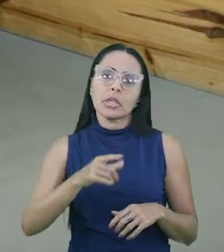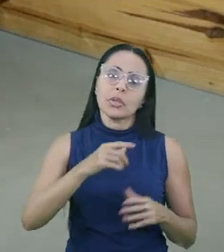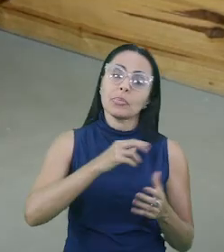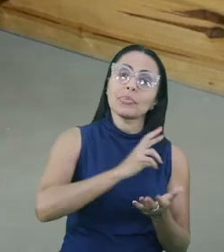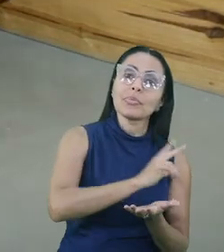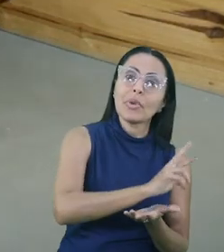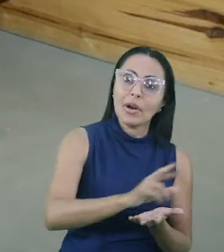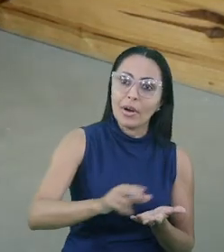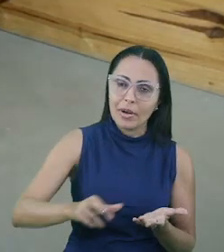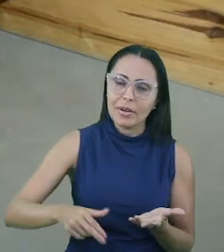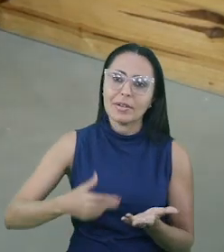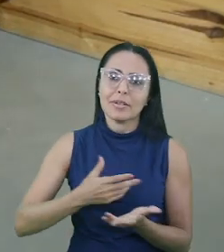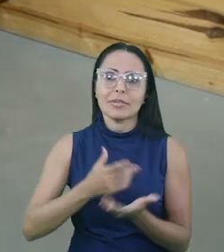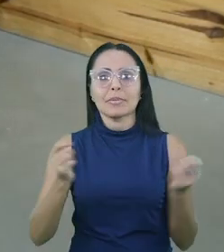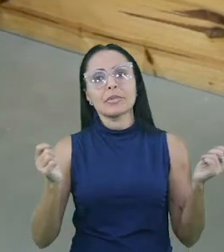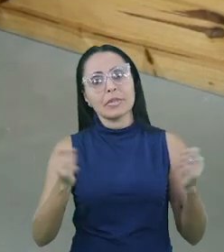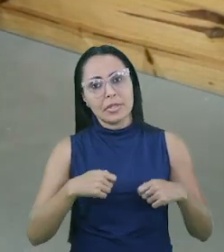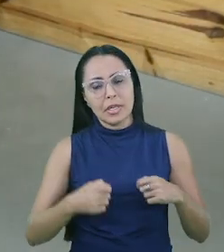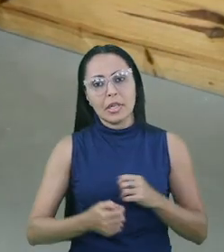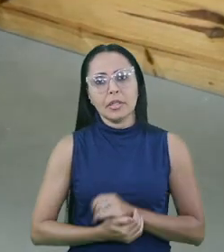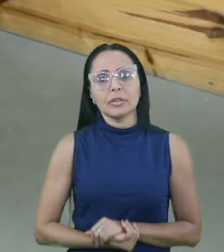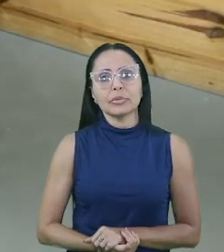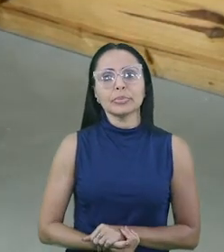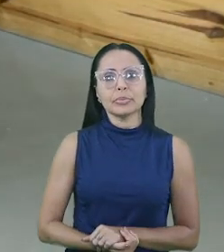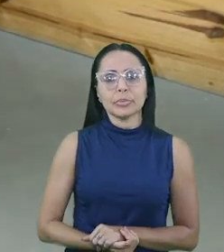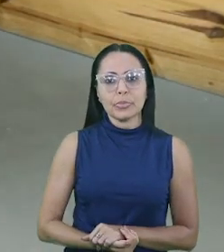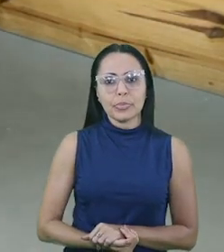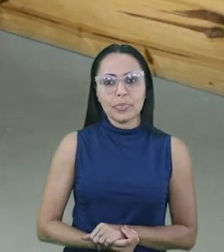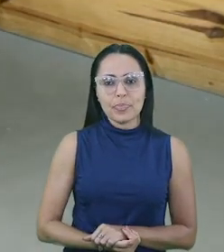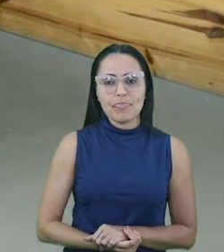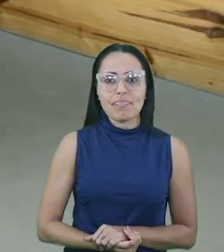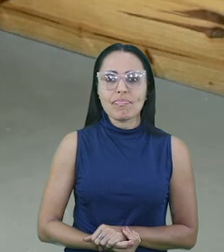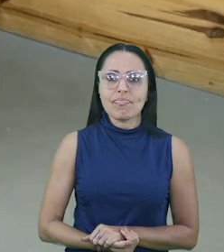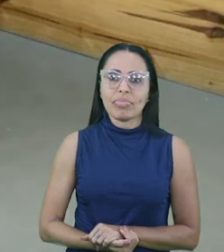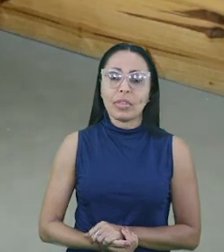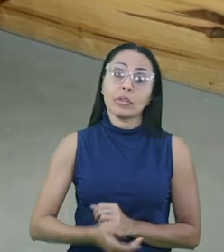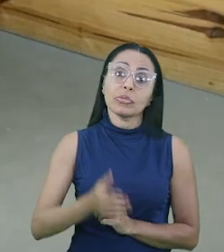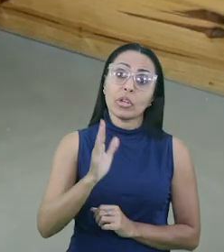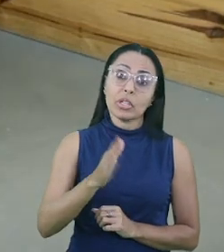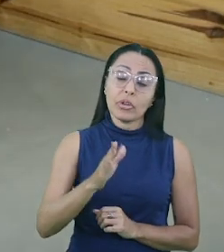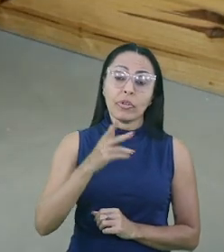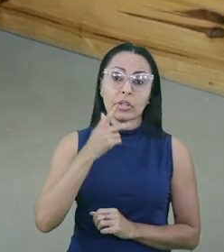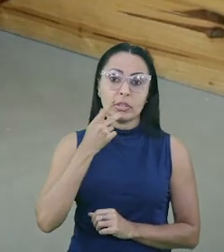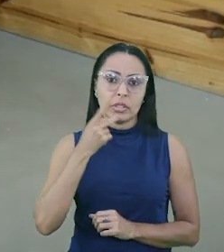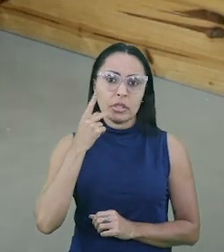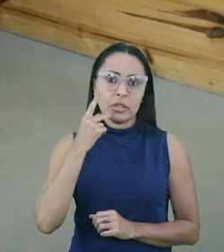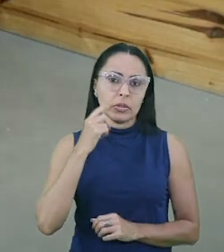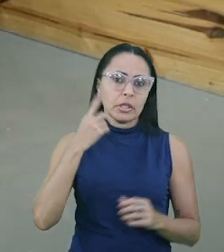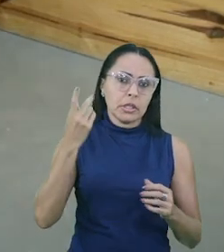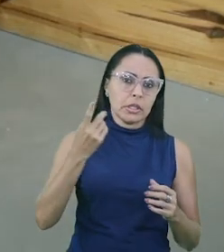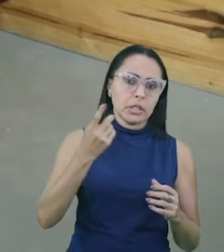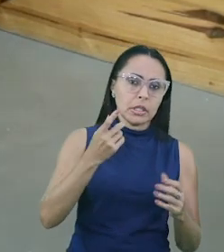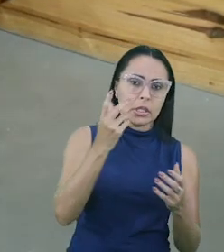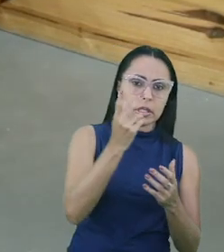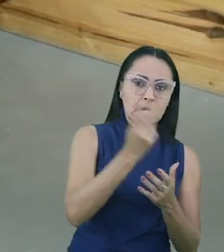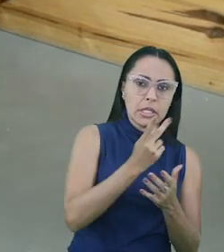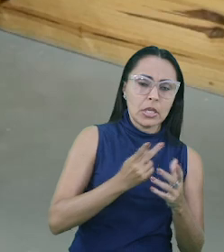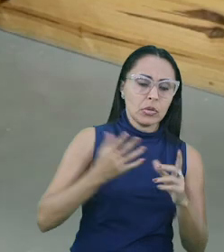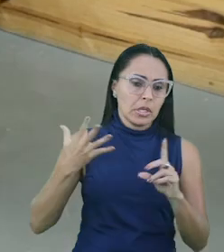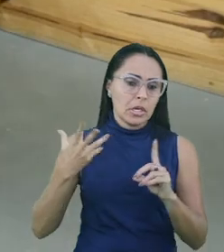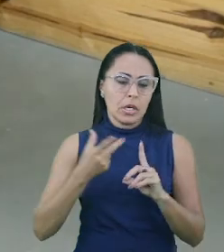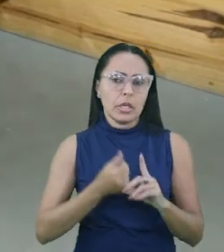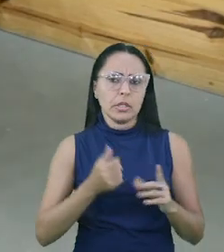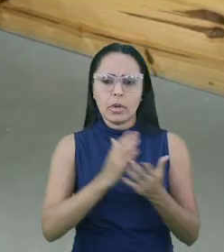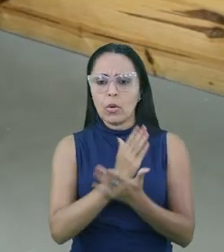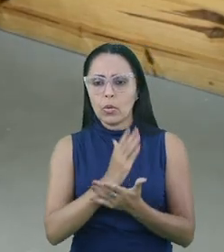várias possibilidades dentro da serigrafia. Massa. E já que a gente está falando de serigrafia, né? Vocês podem ver que aqui a gente tem